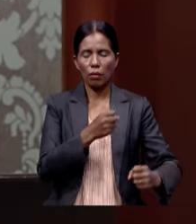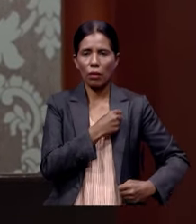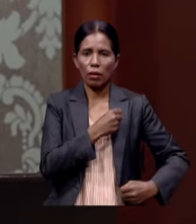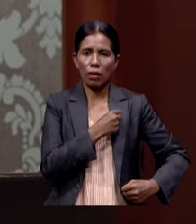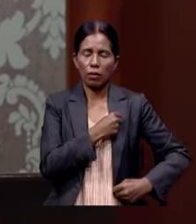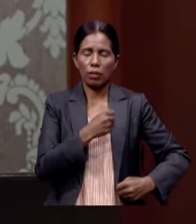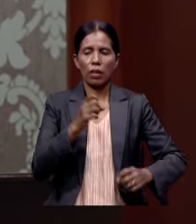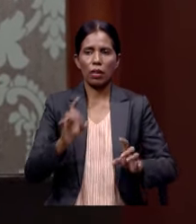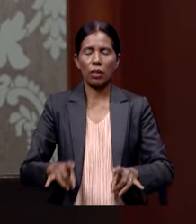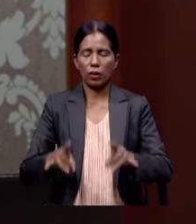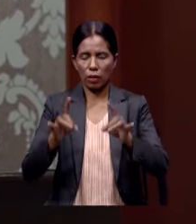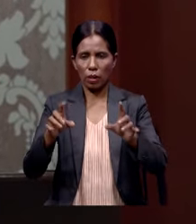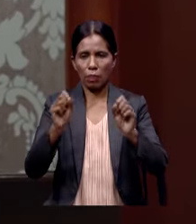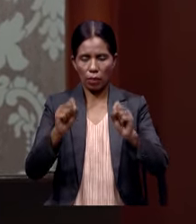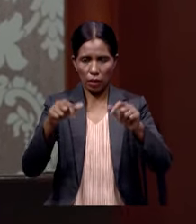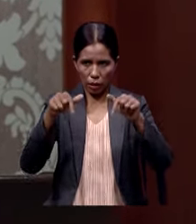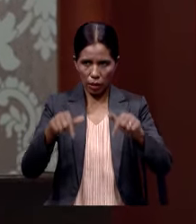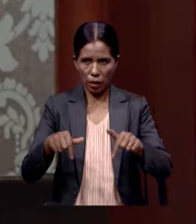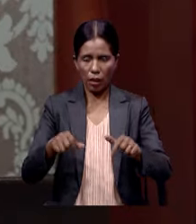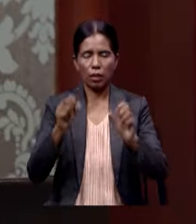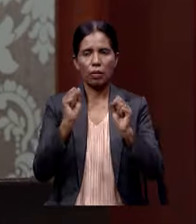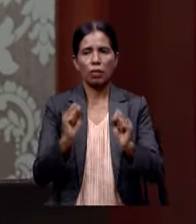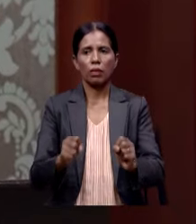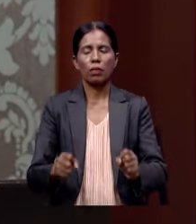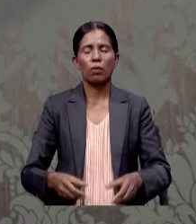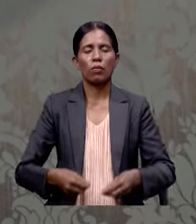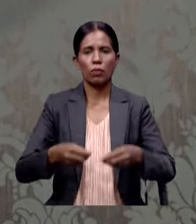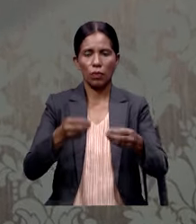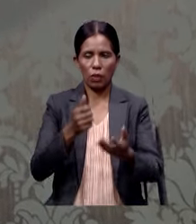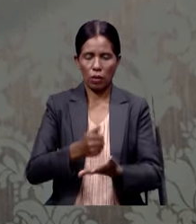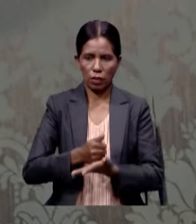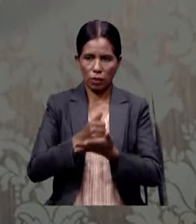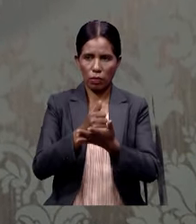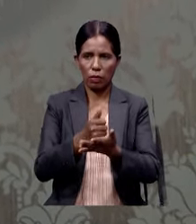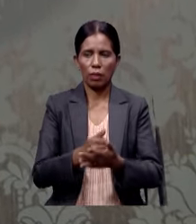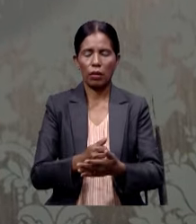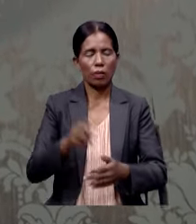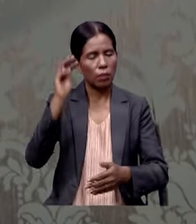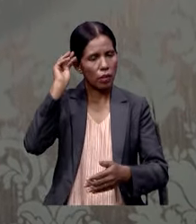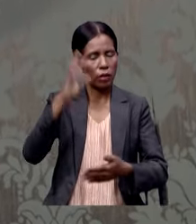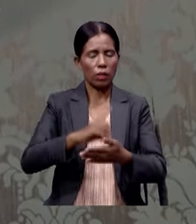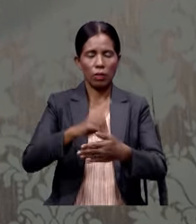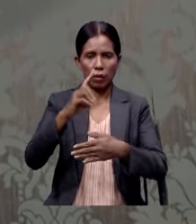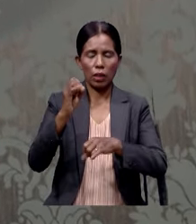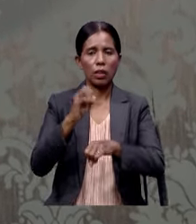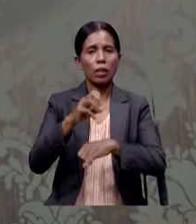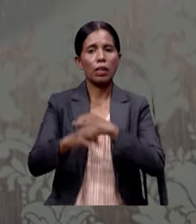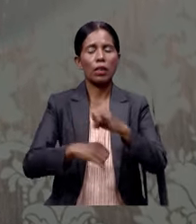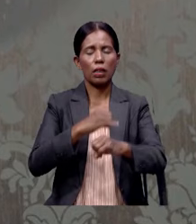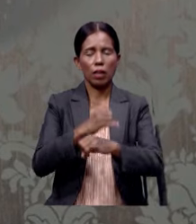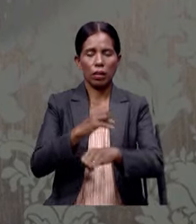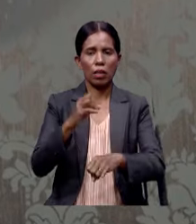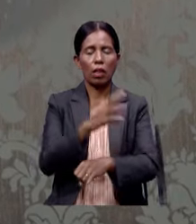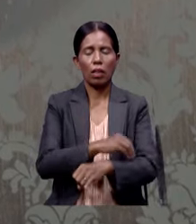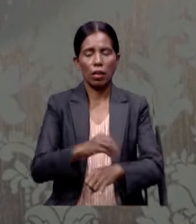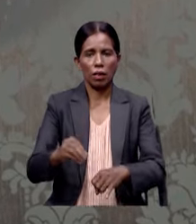australiana, bele iha ne para tu bele fotulu. Ministro do Desenvolvimento Internacional Pacífico, além de apoio a